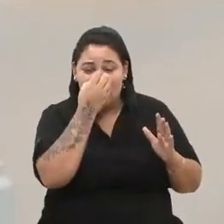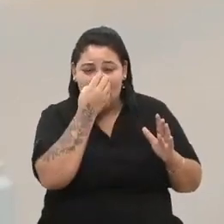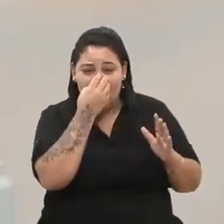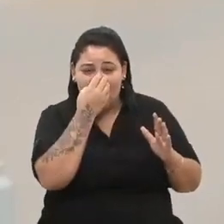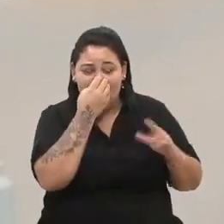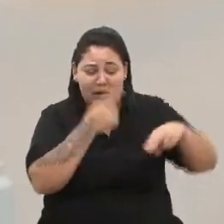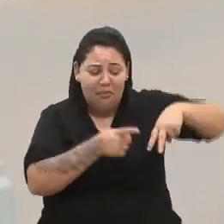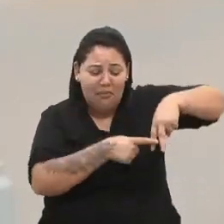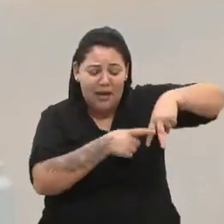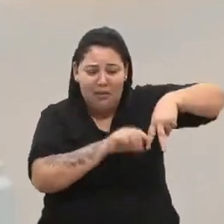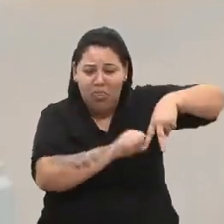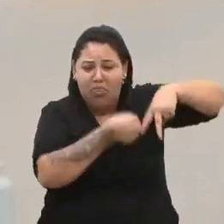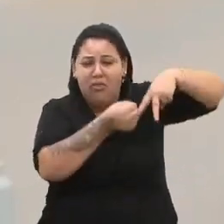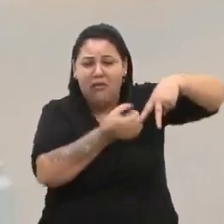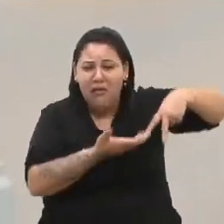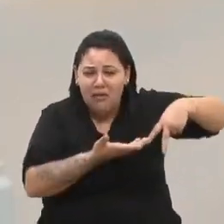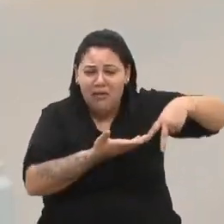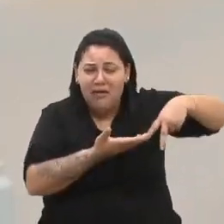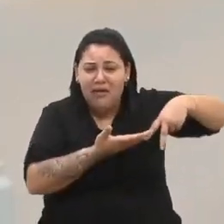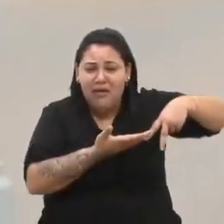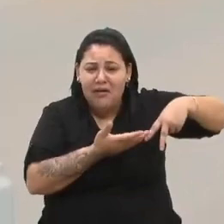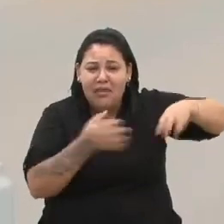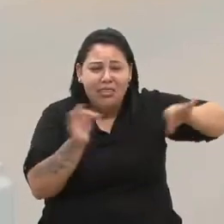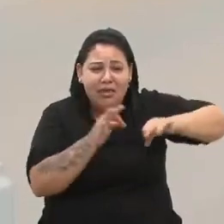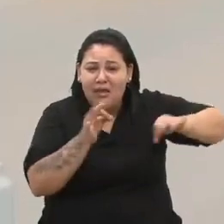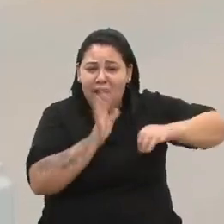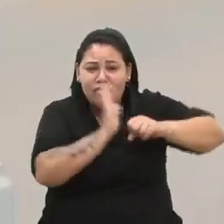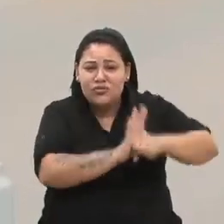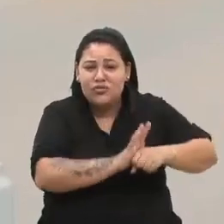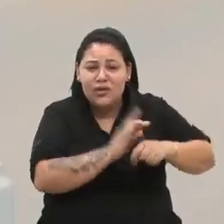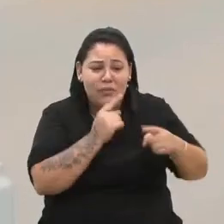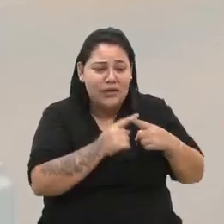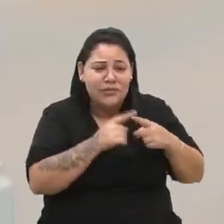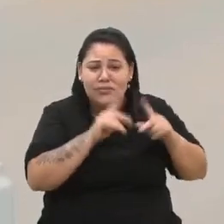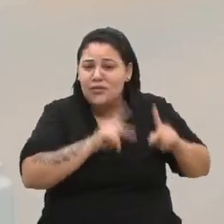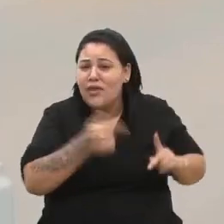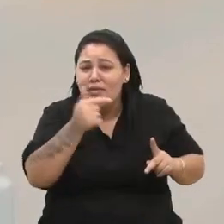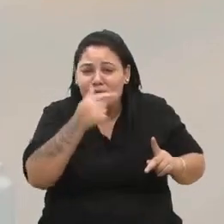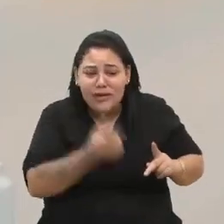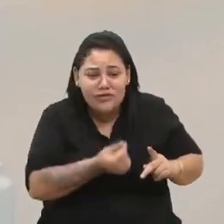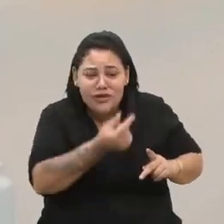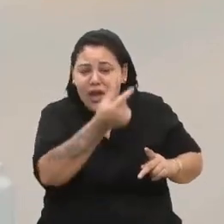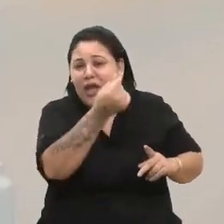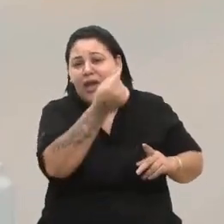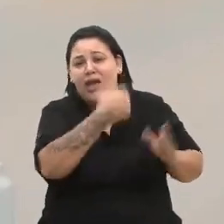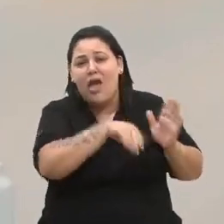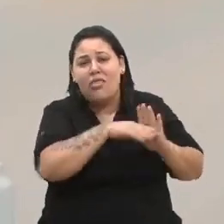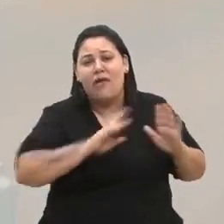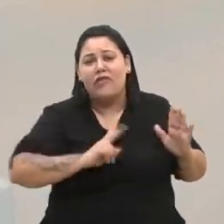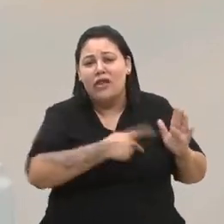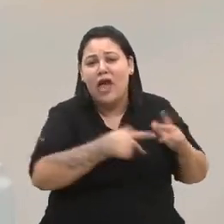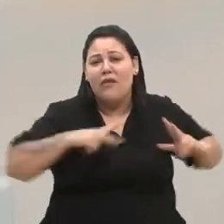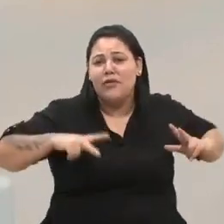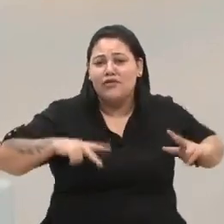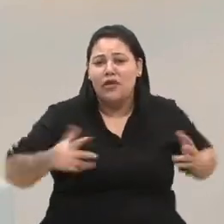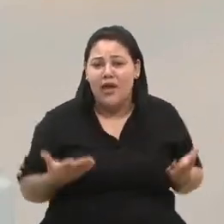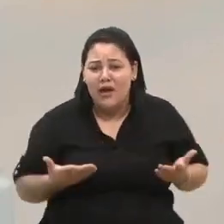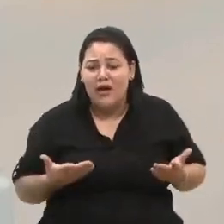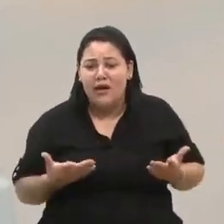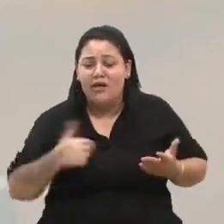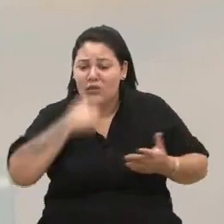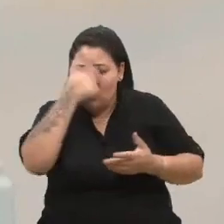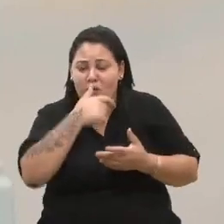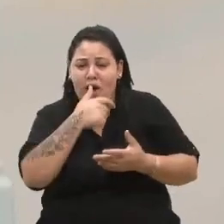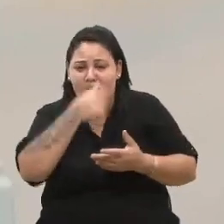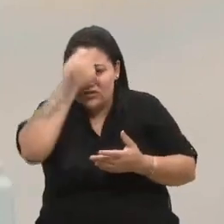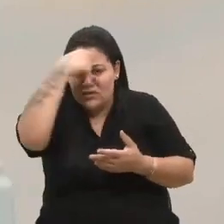qualquer coisa assim, ninguém ajuda, porque nem todos têm dinheiro de levar num veterinário particular. Então, eu acho que se a